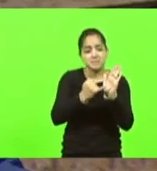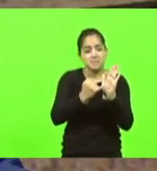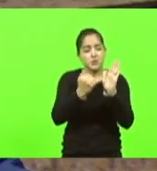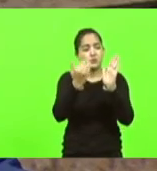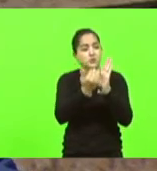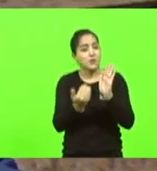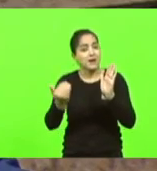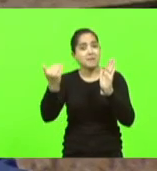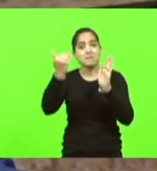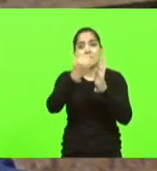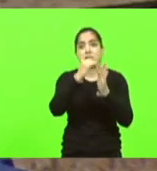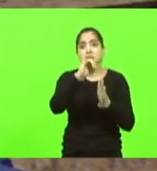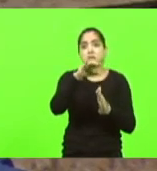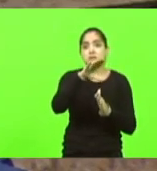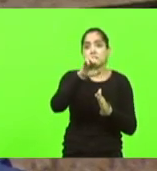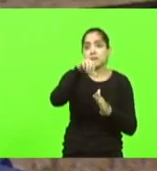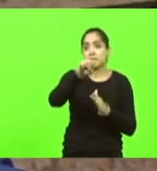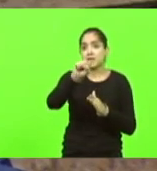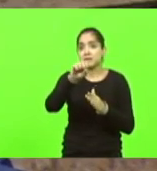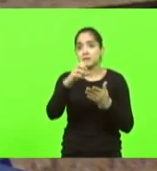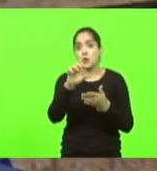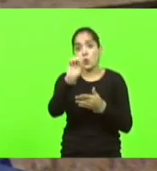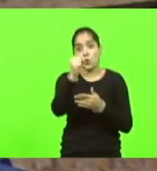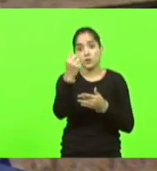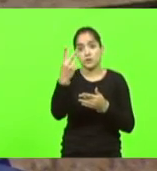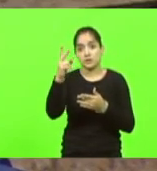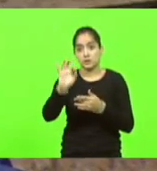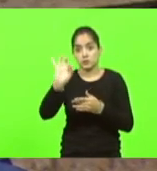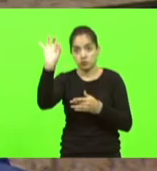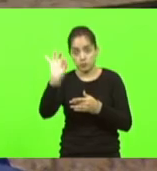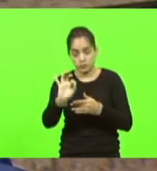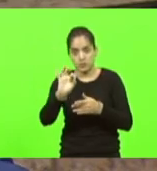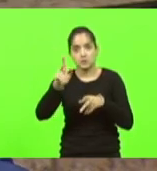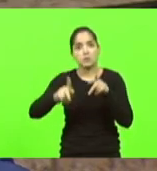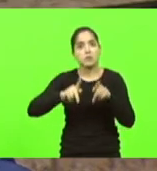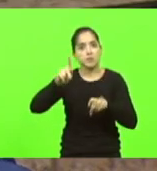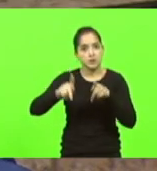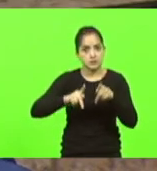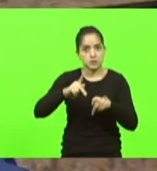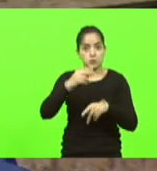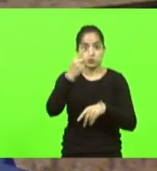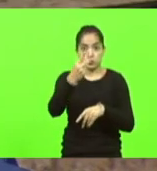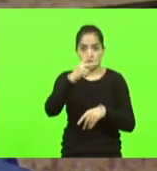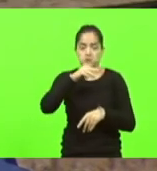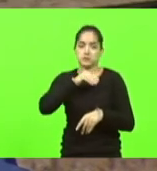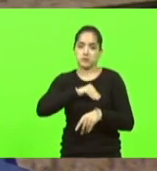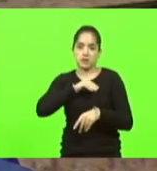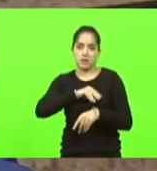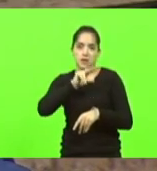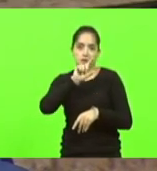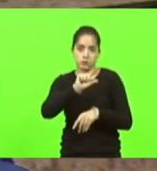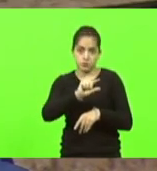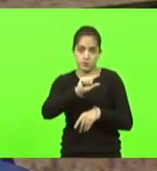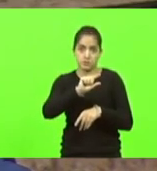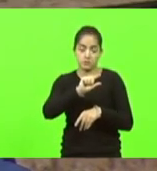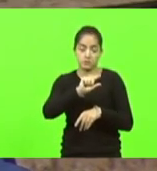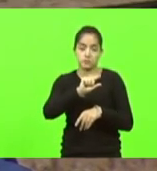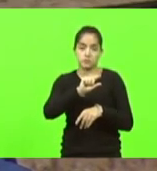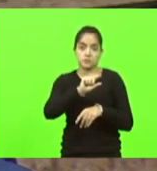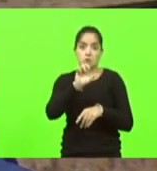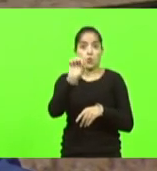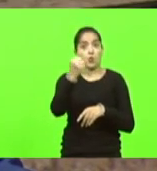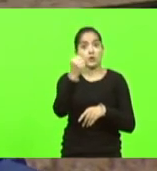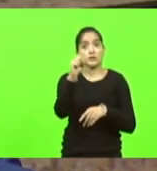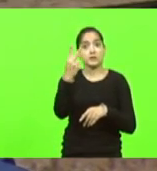MS correto oitenta e dois por cento da população Catarinense ganha no máximo dois salários mínimos dois salários mínimos